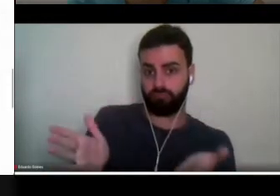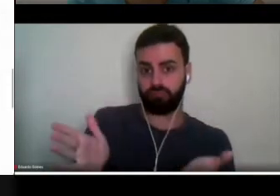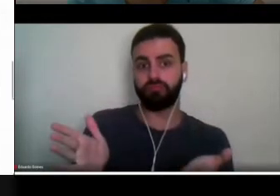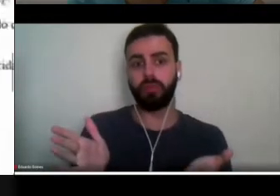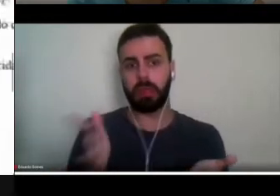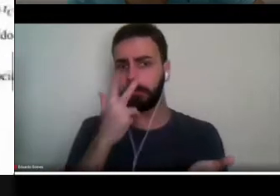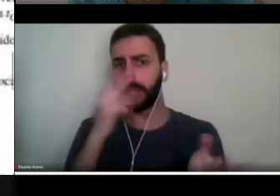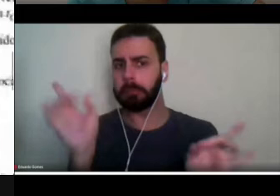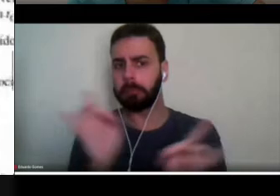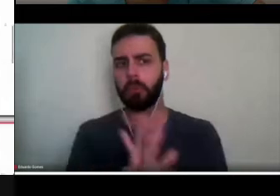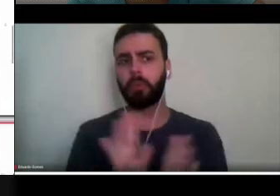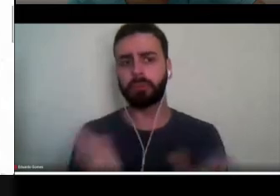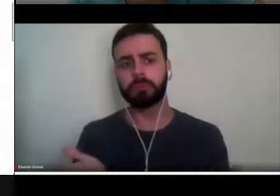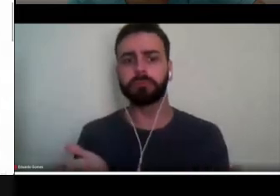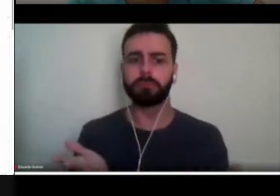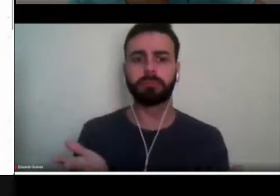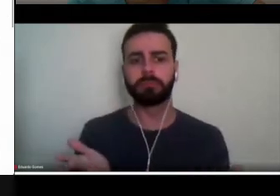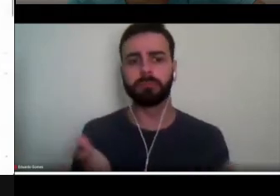Não.